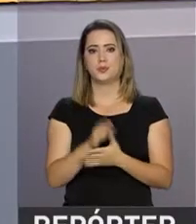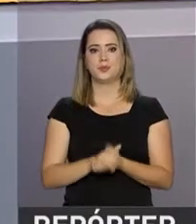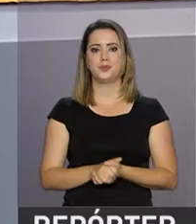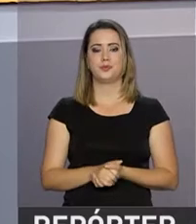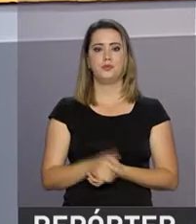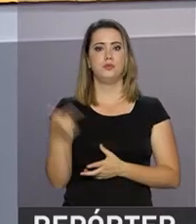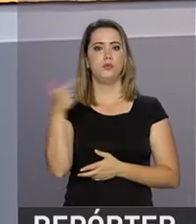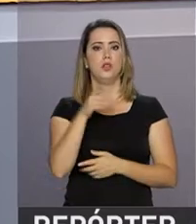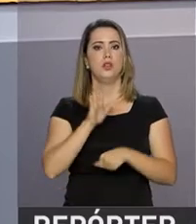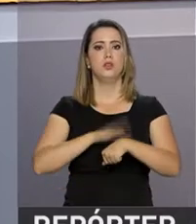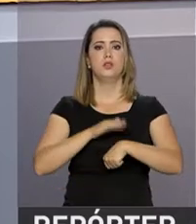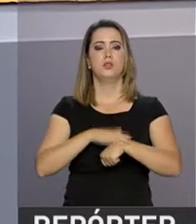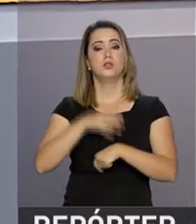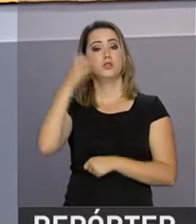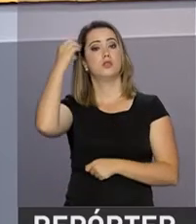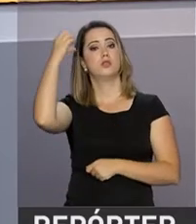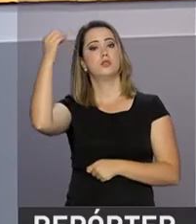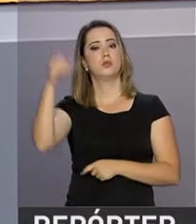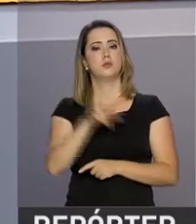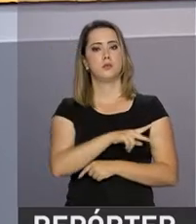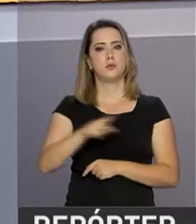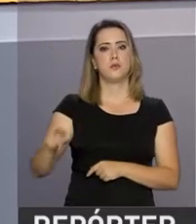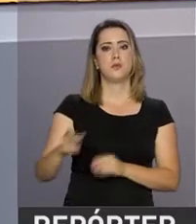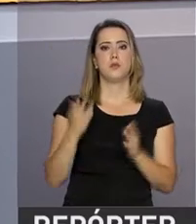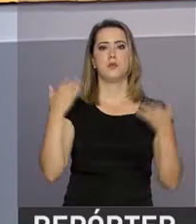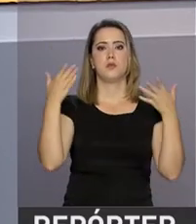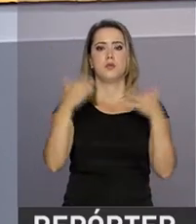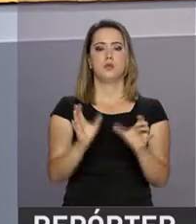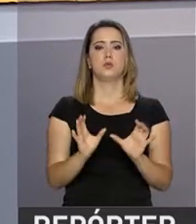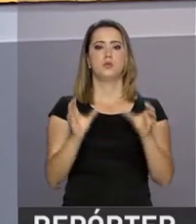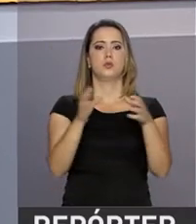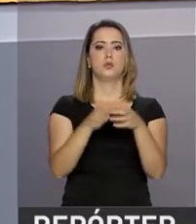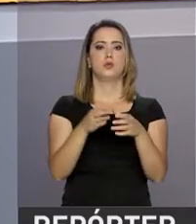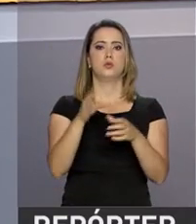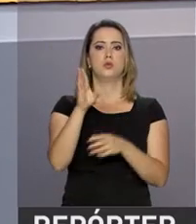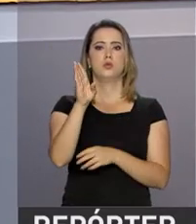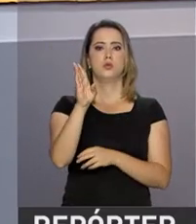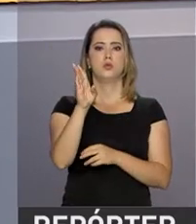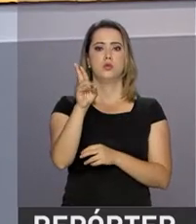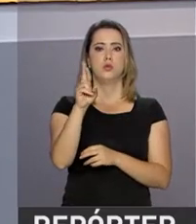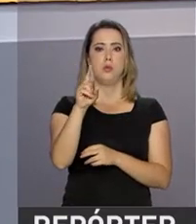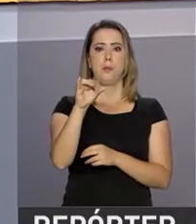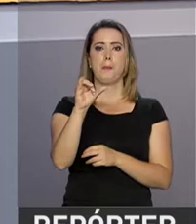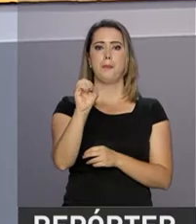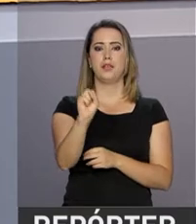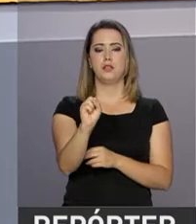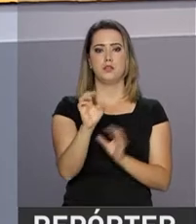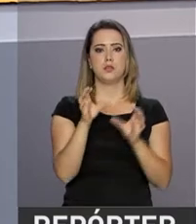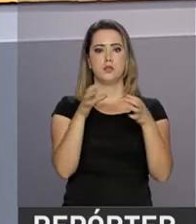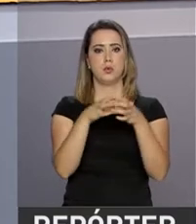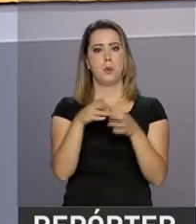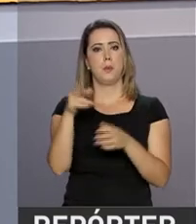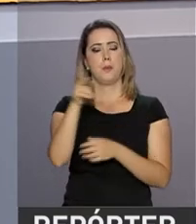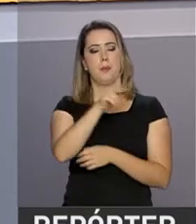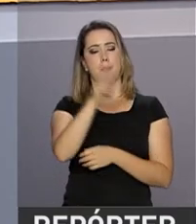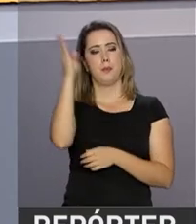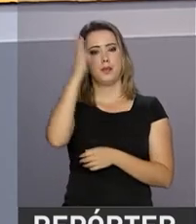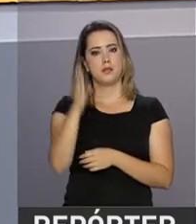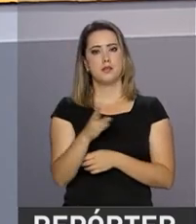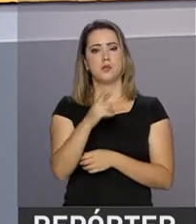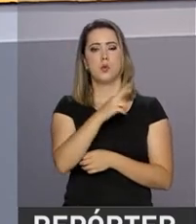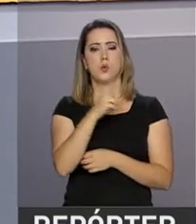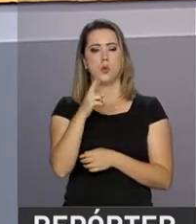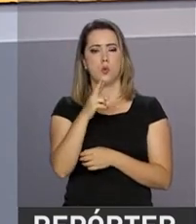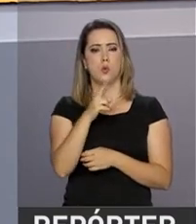segunda etapa da viagem à china o presidente vai participar da cúpula do brics grupo formado por brasil rússia índia